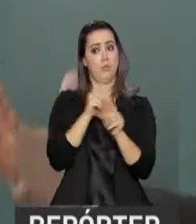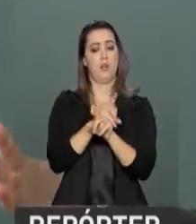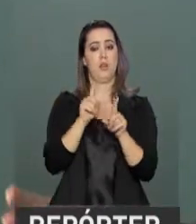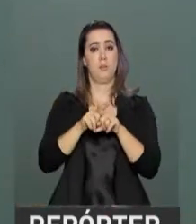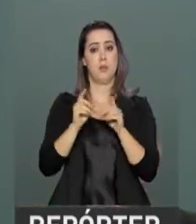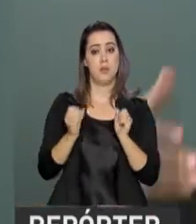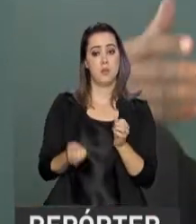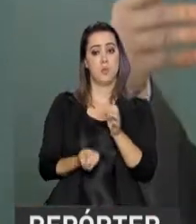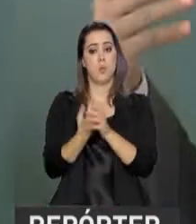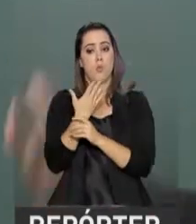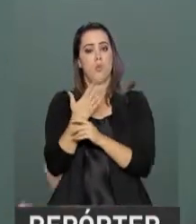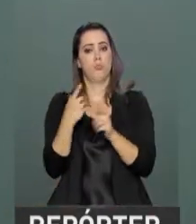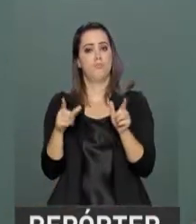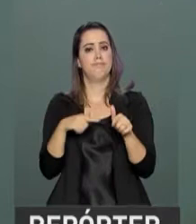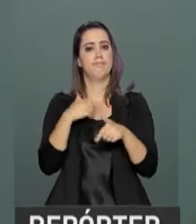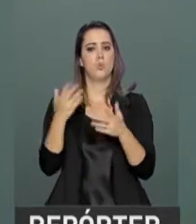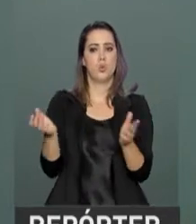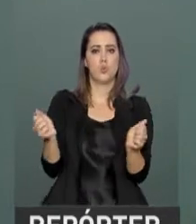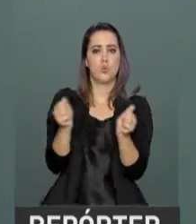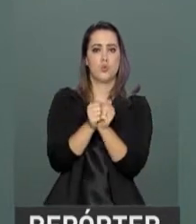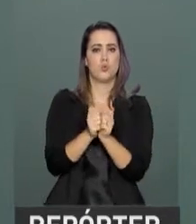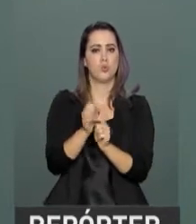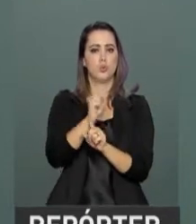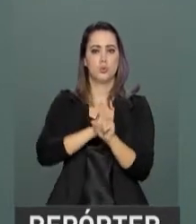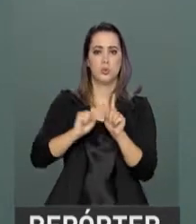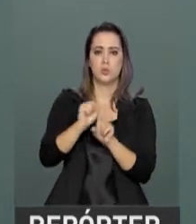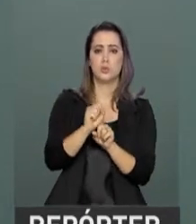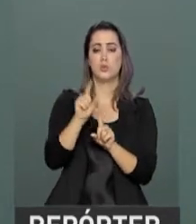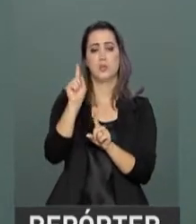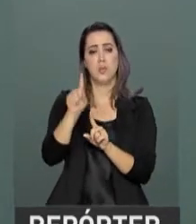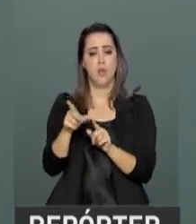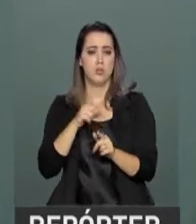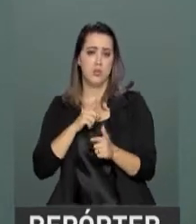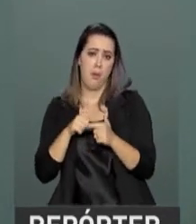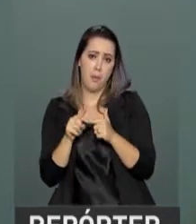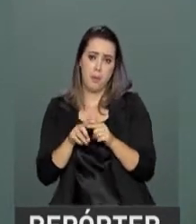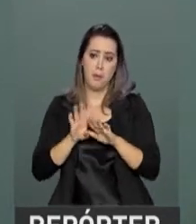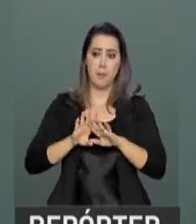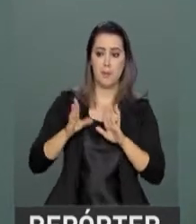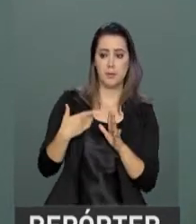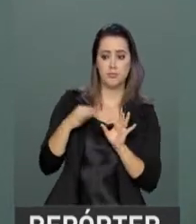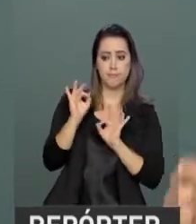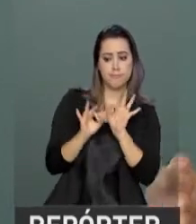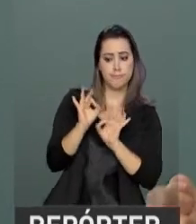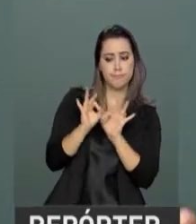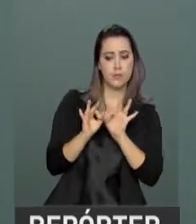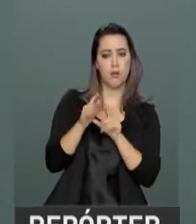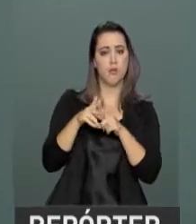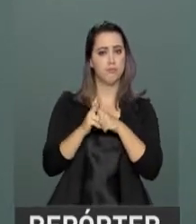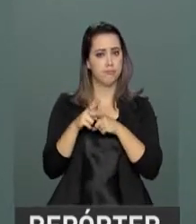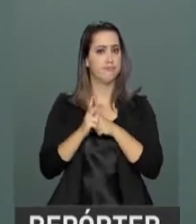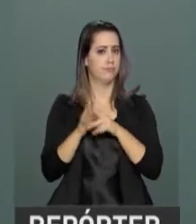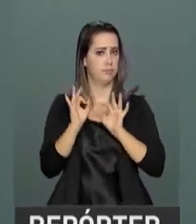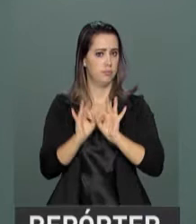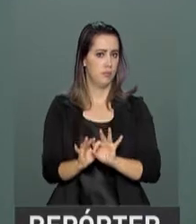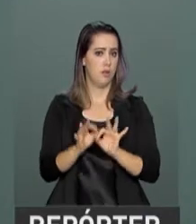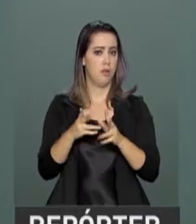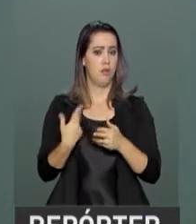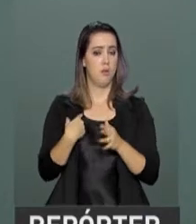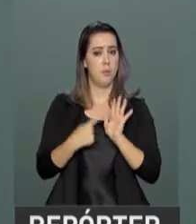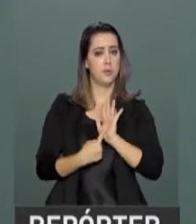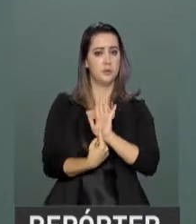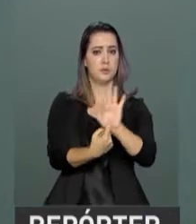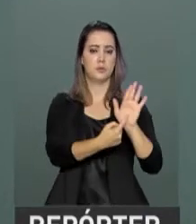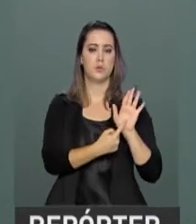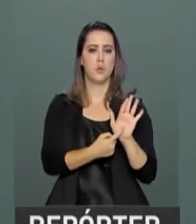fruto de uma construção coletiva, é imperfeita, mas buscamos fazer com que ela pudesse ter a